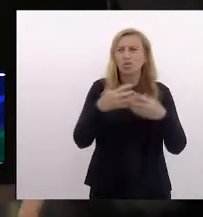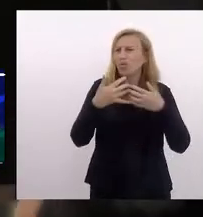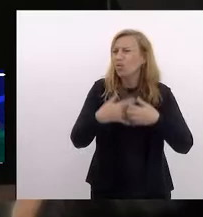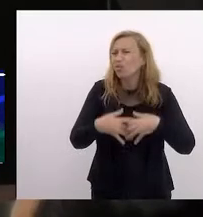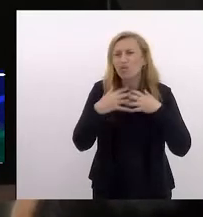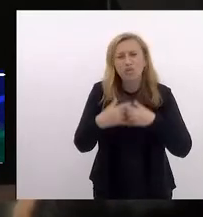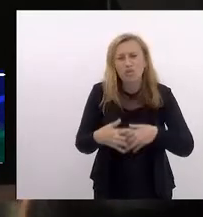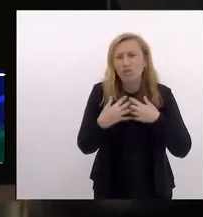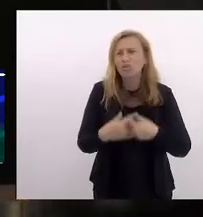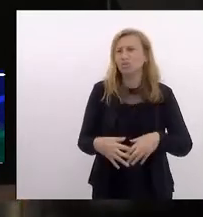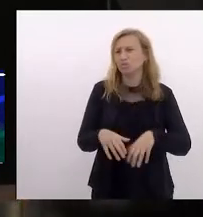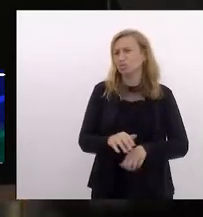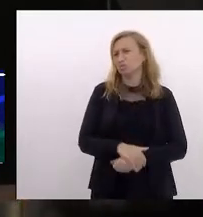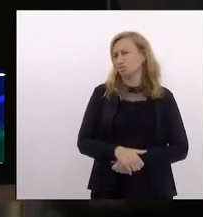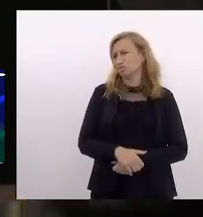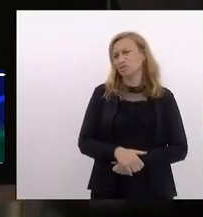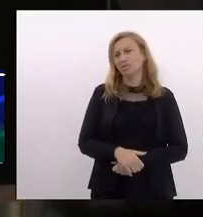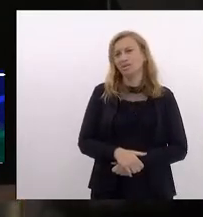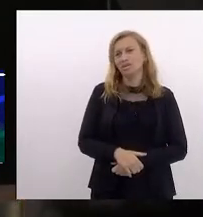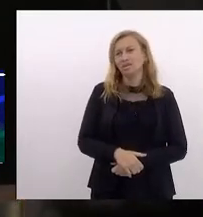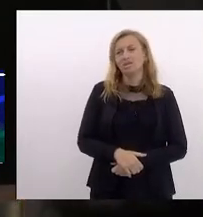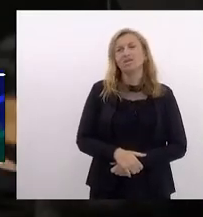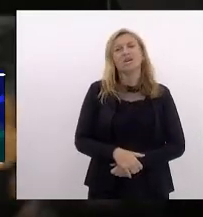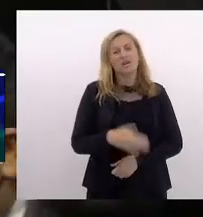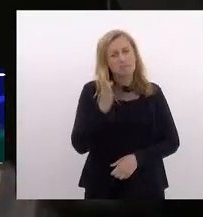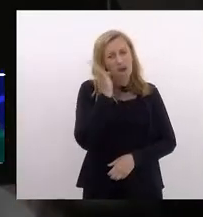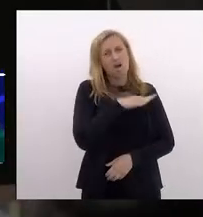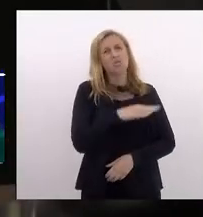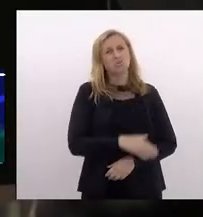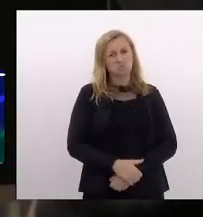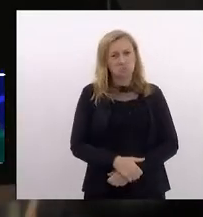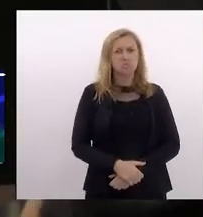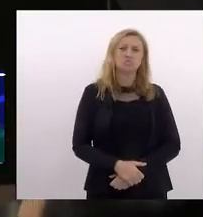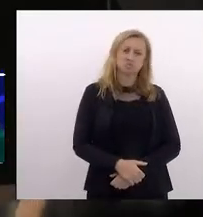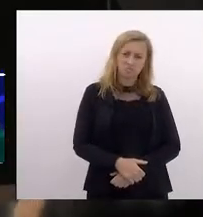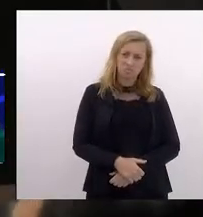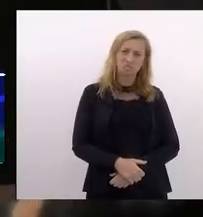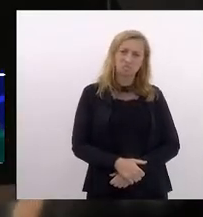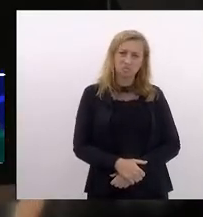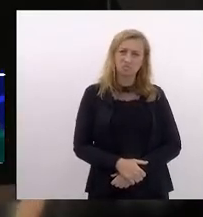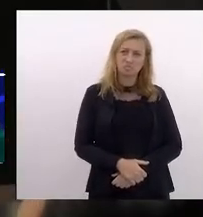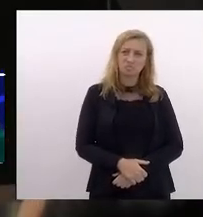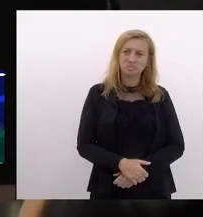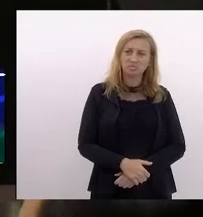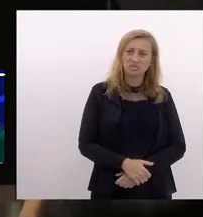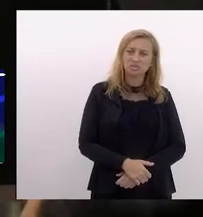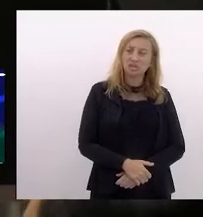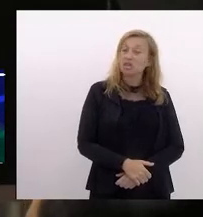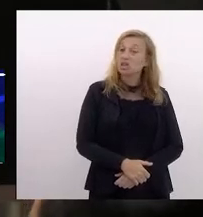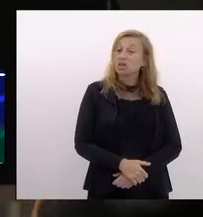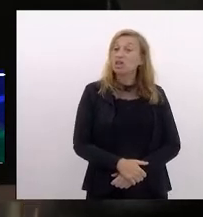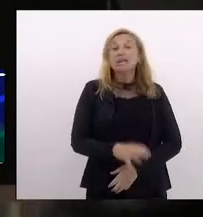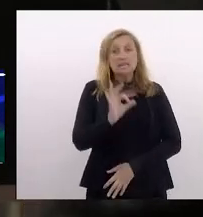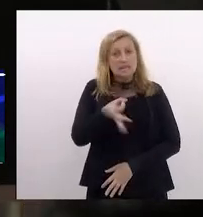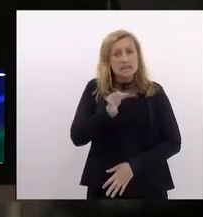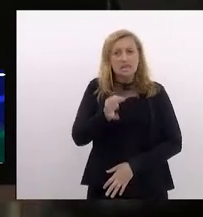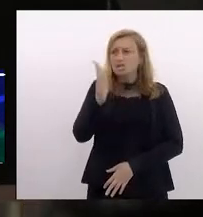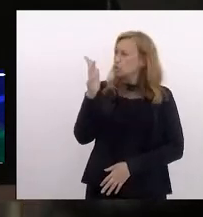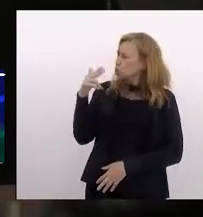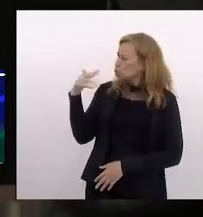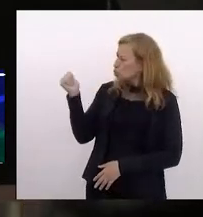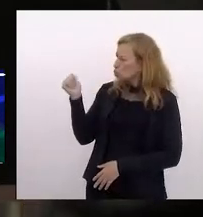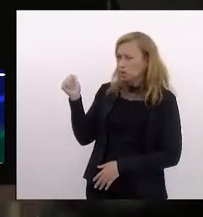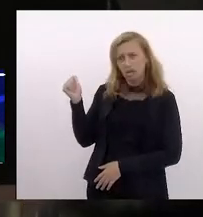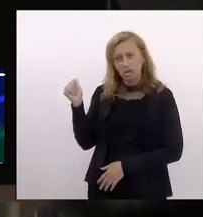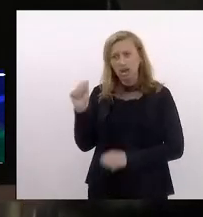é capcioso é maldoso Jamais eu tenho certeza que jamais Assembleia